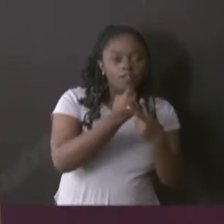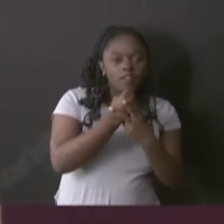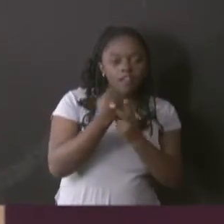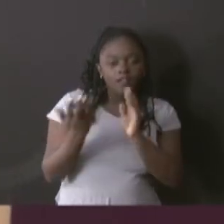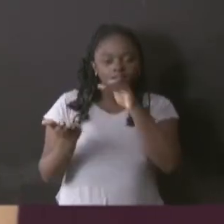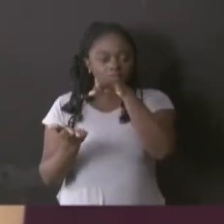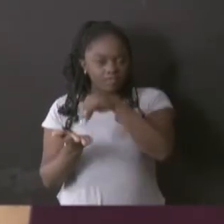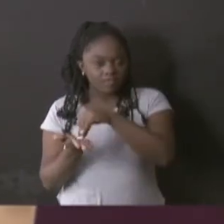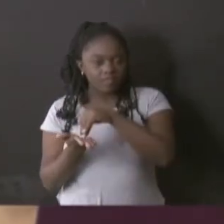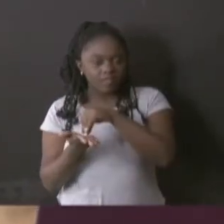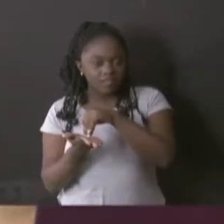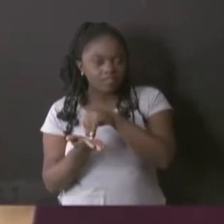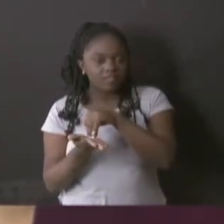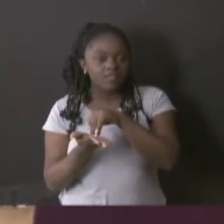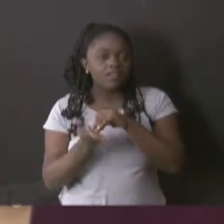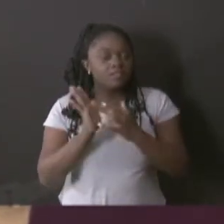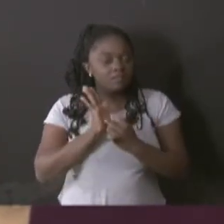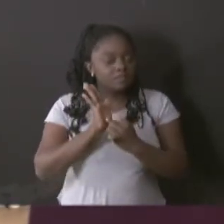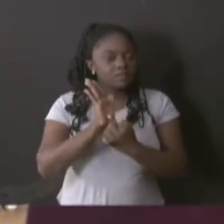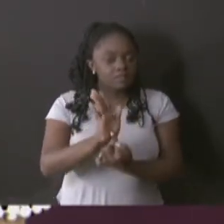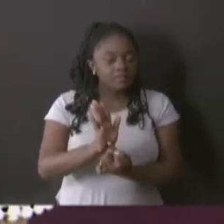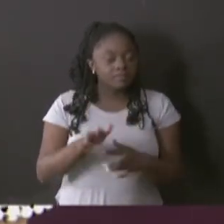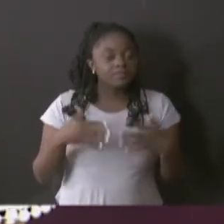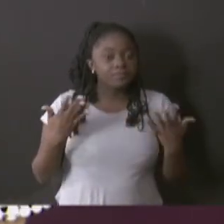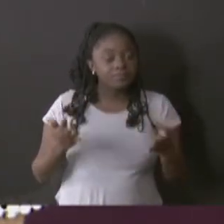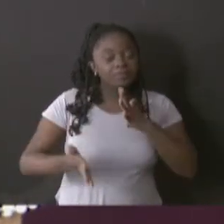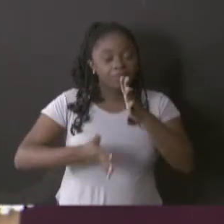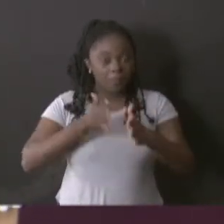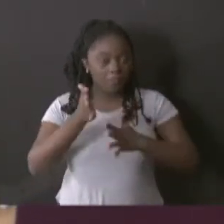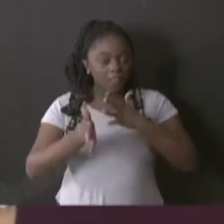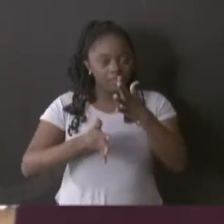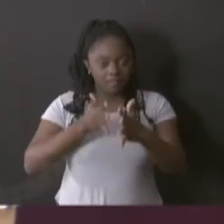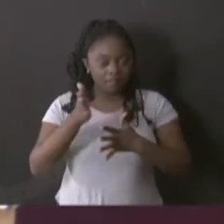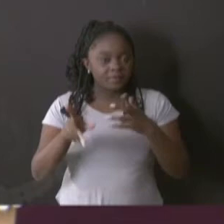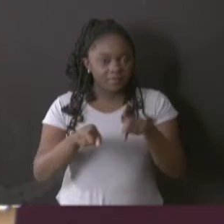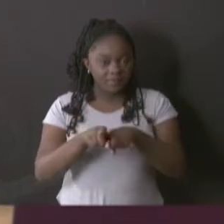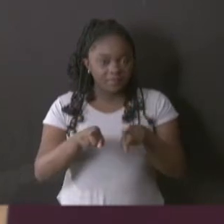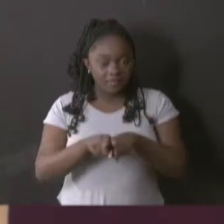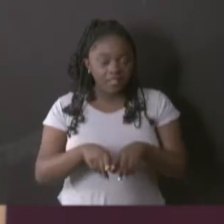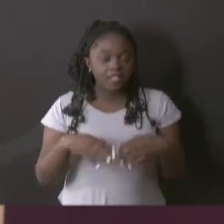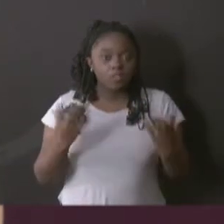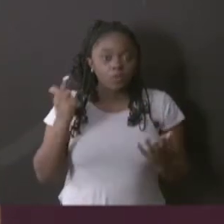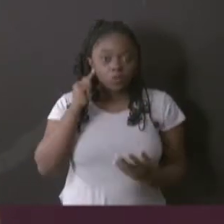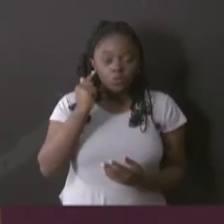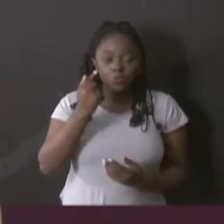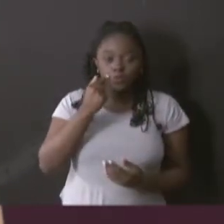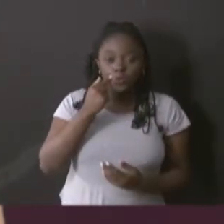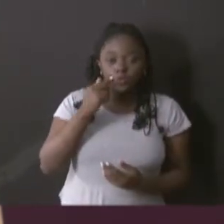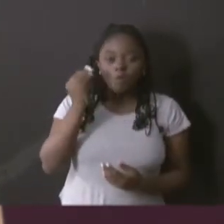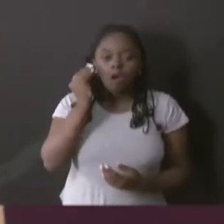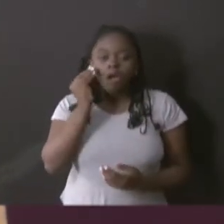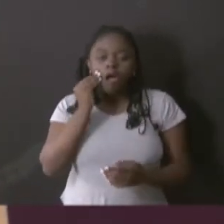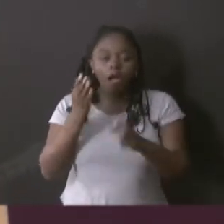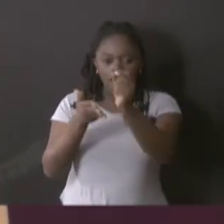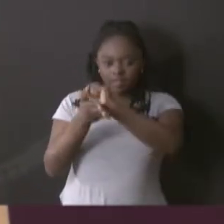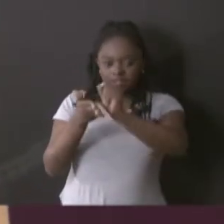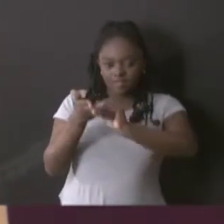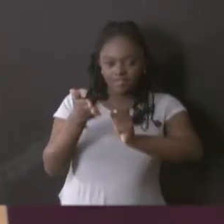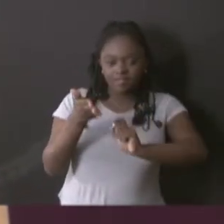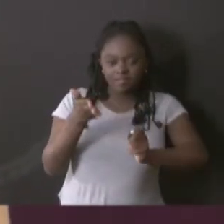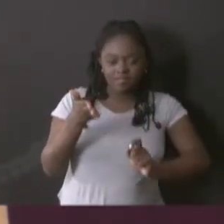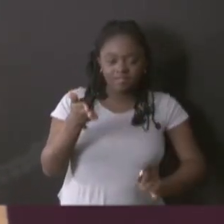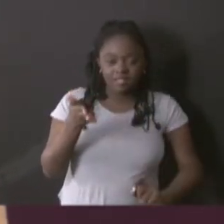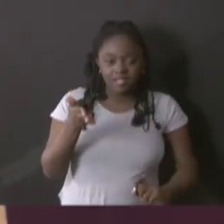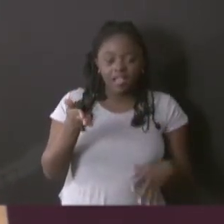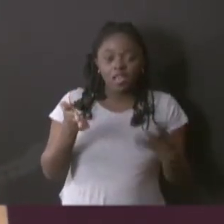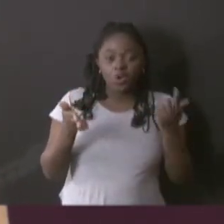final para dar aquela ênfase. Então, em Libras é assim. Então, quando esse surdo tenta escrever, como